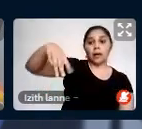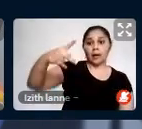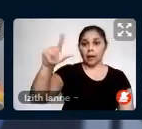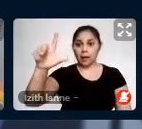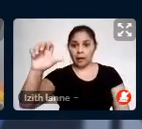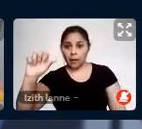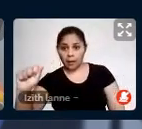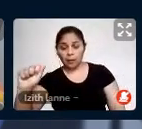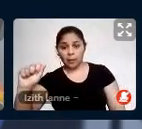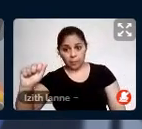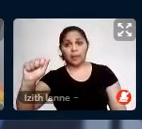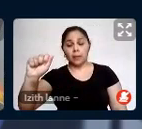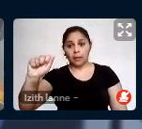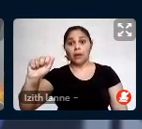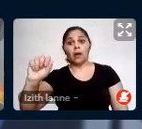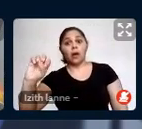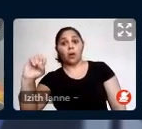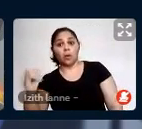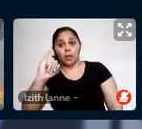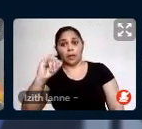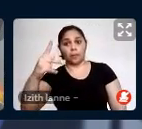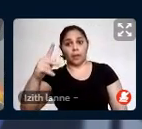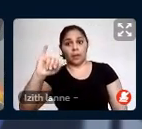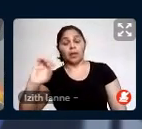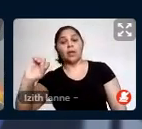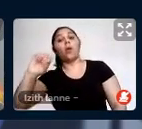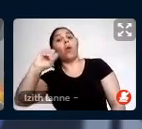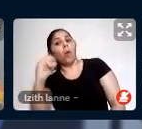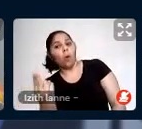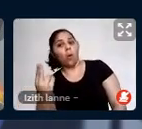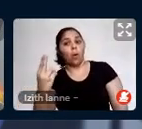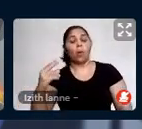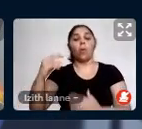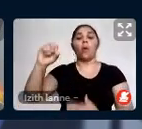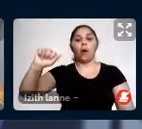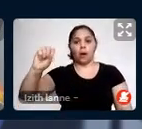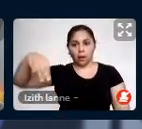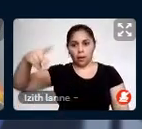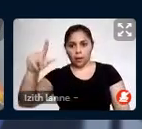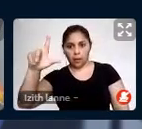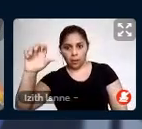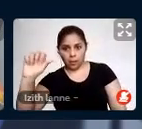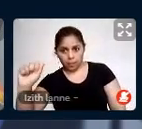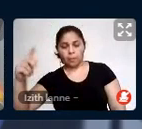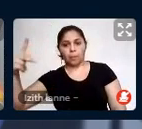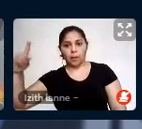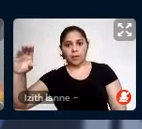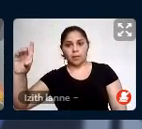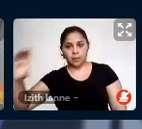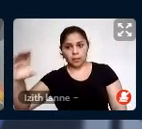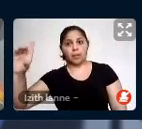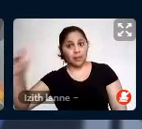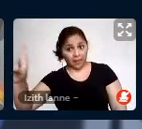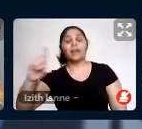IPPI ou ampla concorrência IPCD, ele será classificado na lista